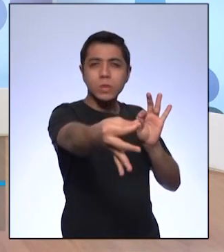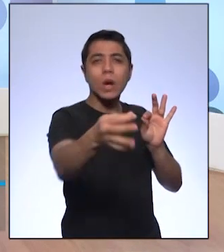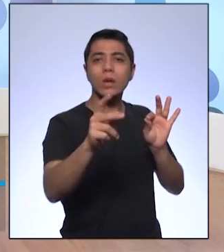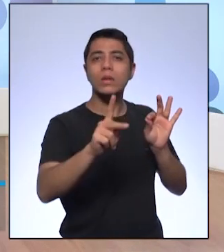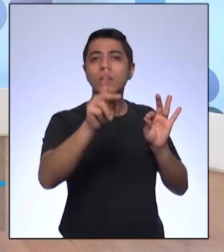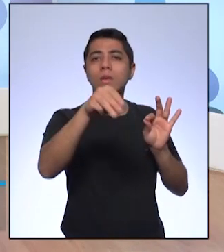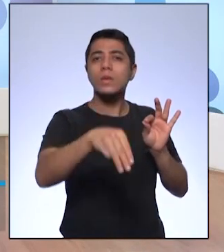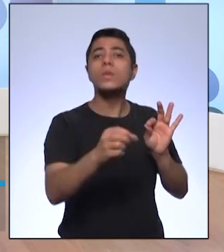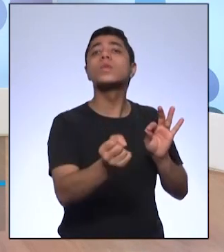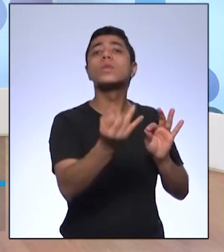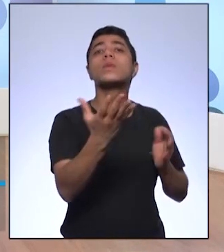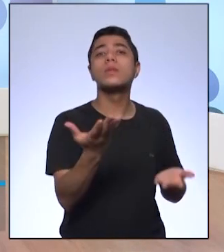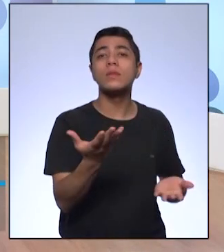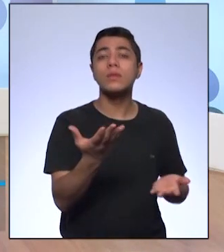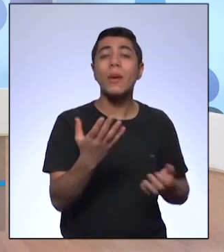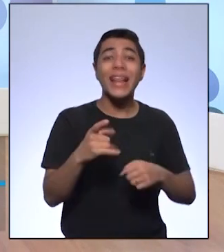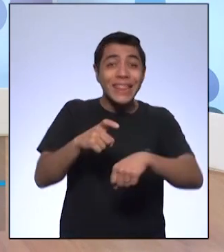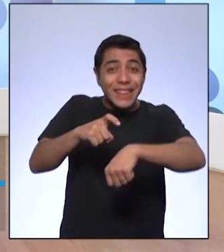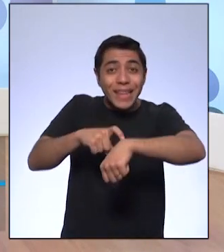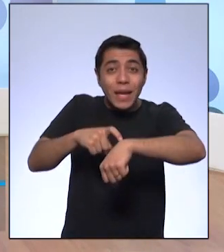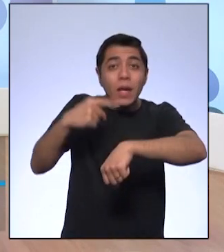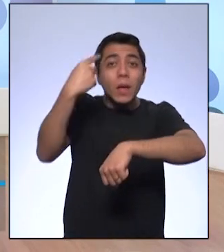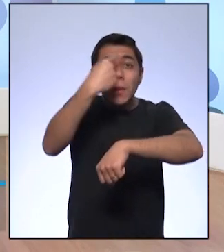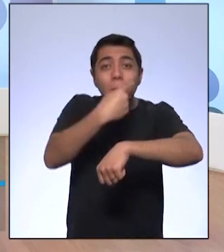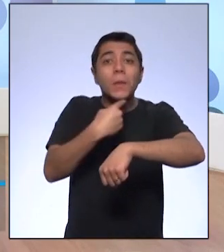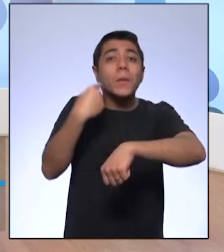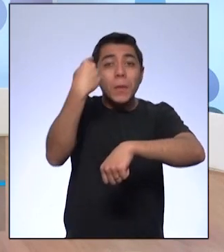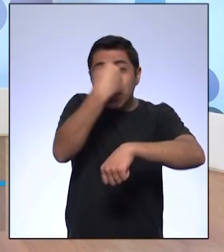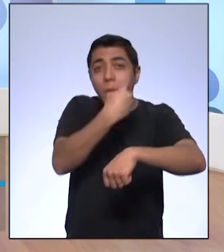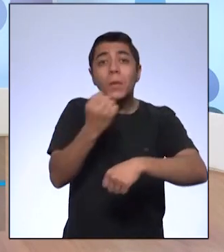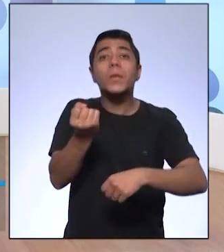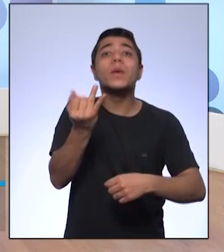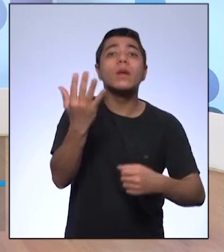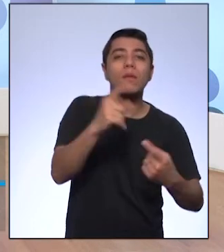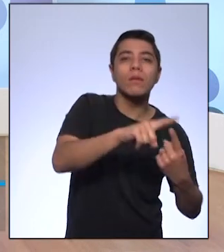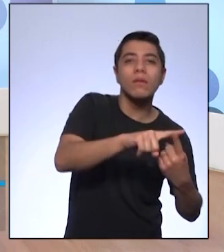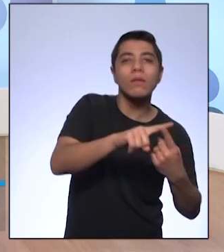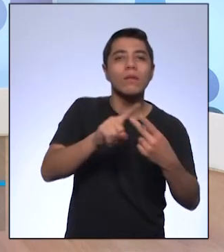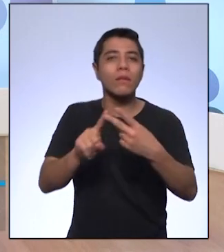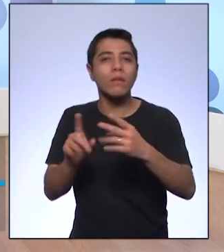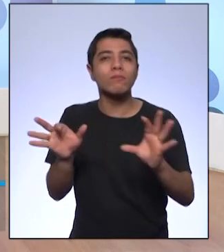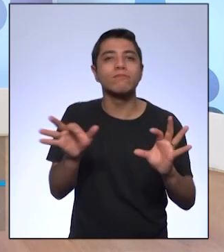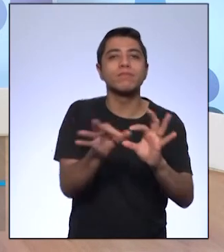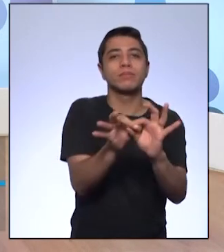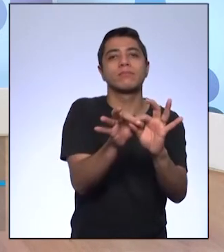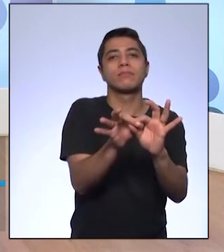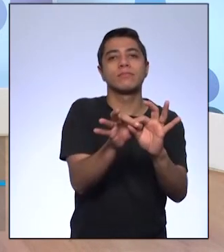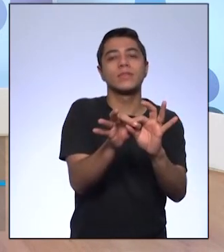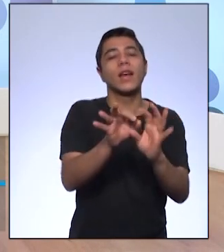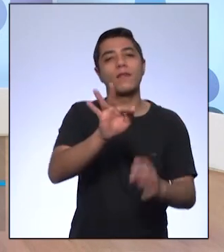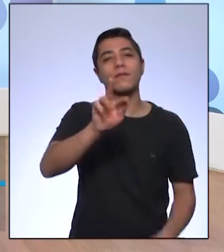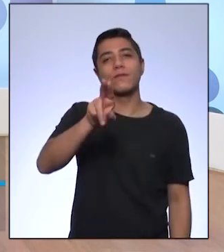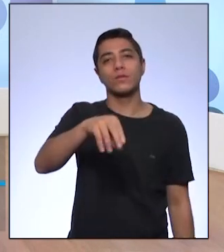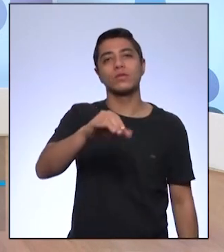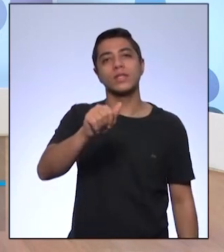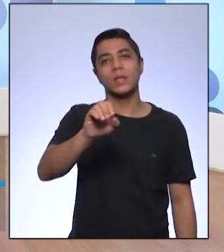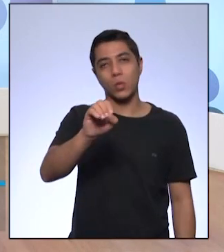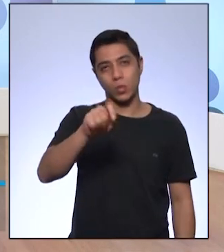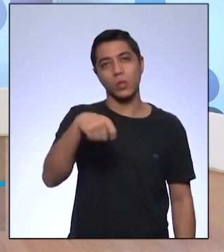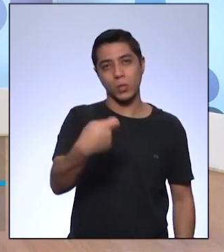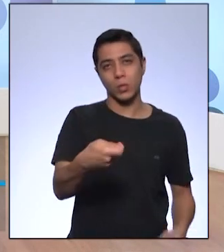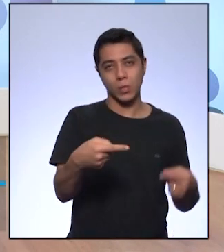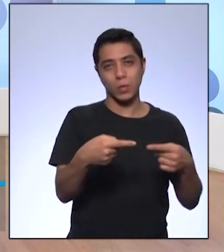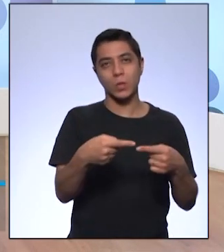numa determinada cidade, né? Perfeito. Sempre lembrando para respeitar os limites de velocidade, é extremamente importante. A segurança